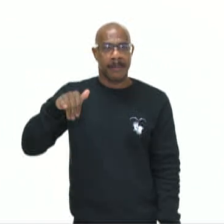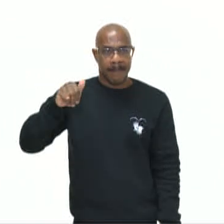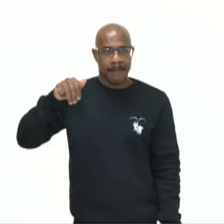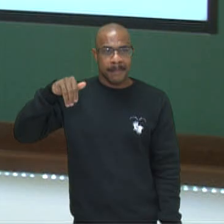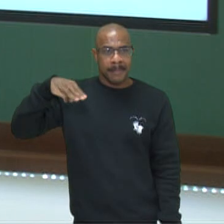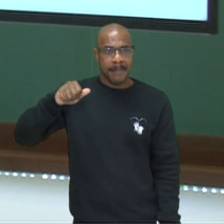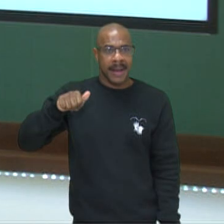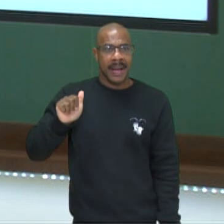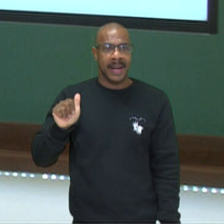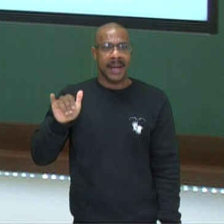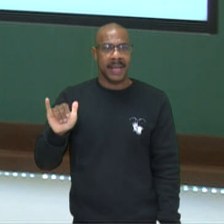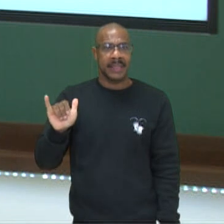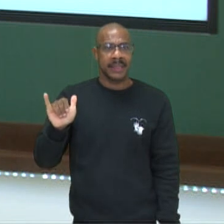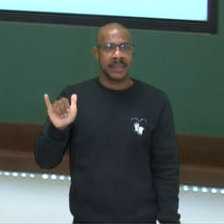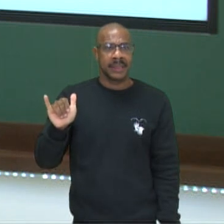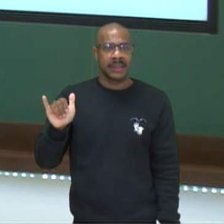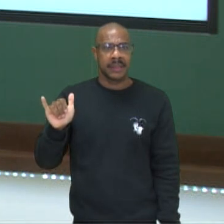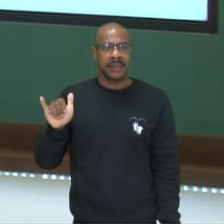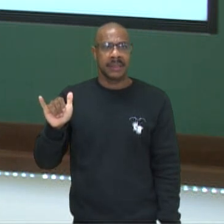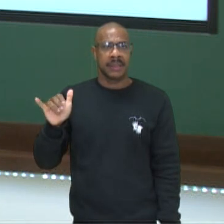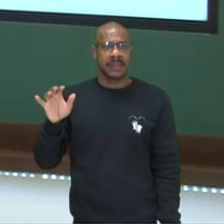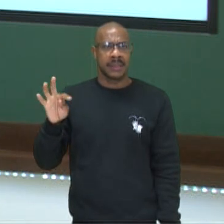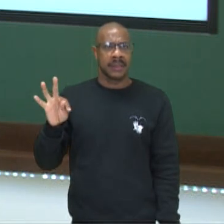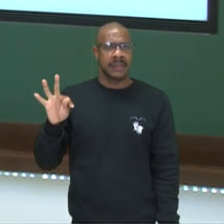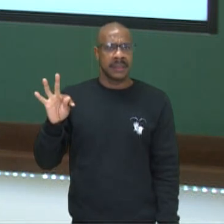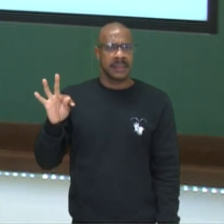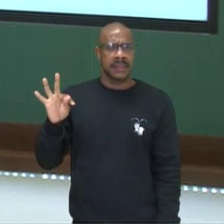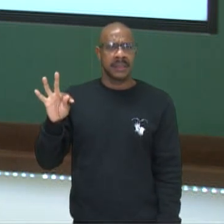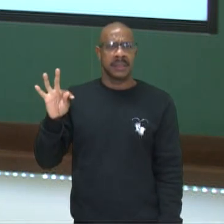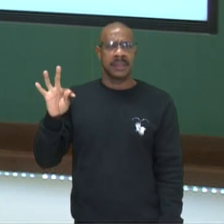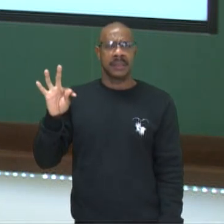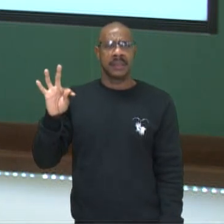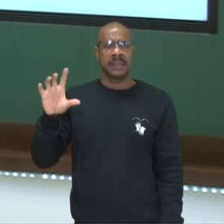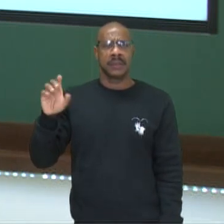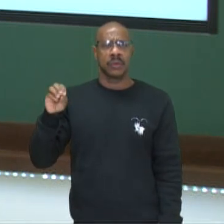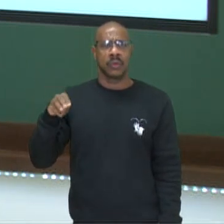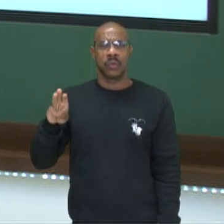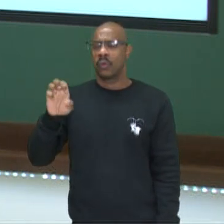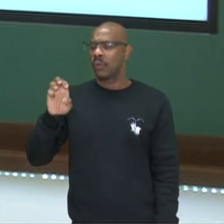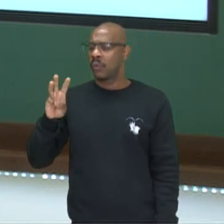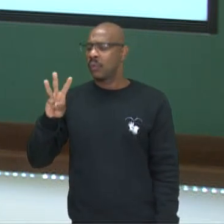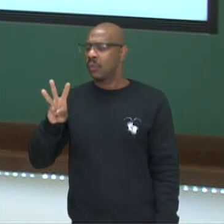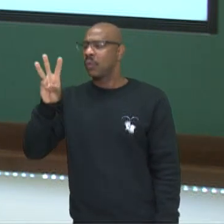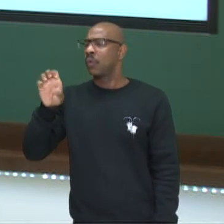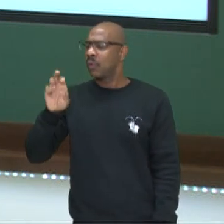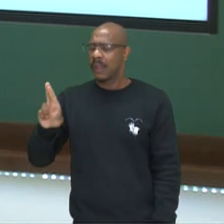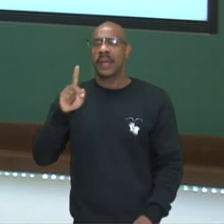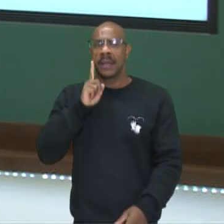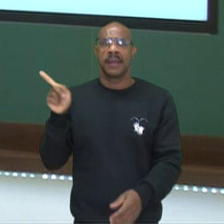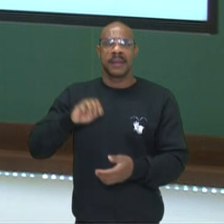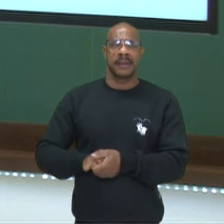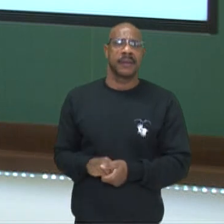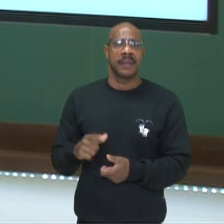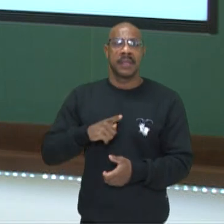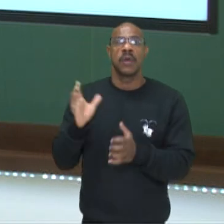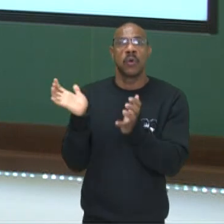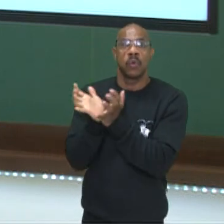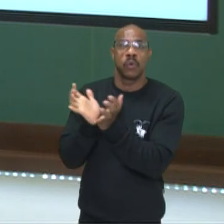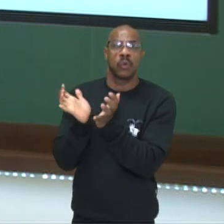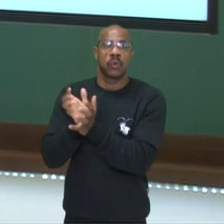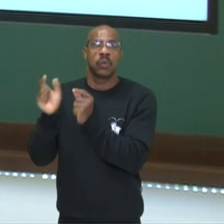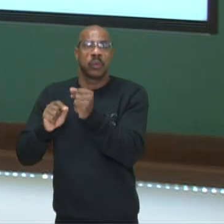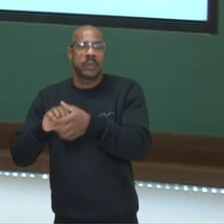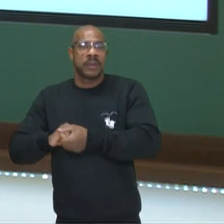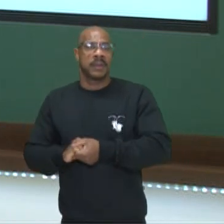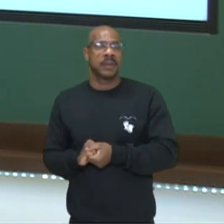Massachusetts. Quem eram esses colonos, né? Eles ficam conhecidos como pais peregrinos, em inglês Pilgrim's Fathers. Você vai